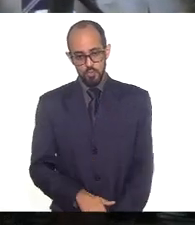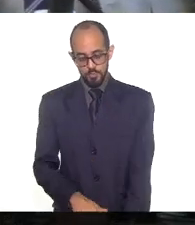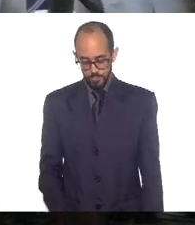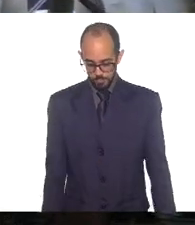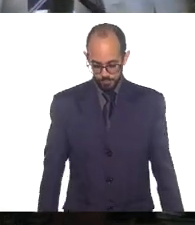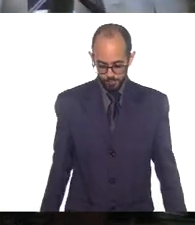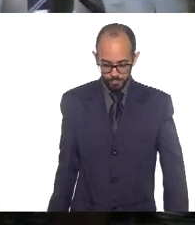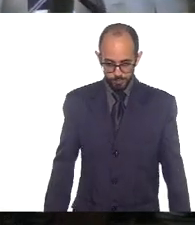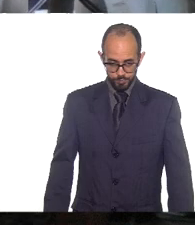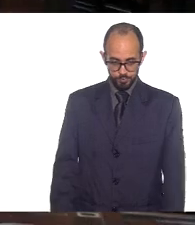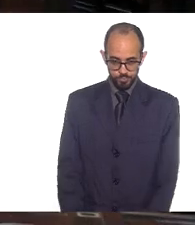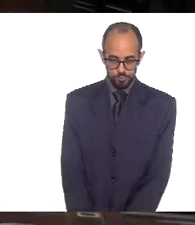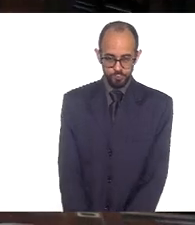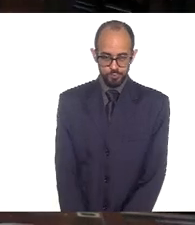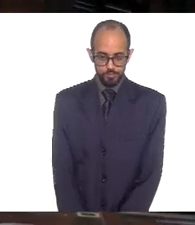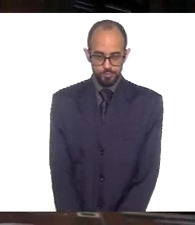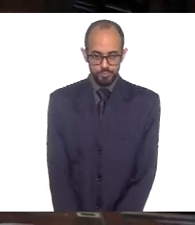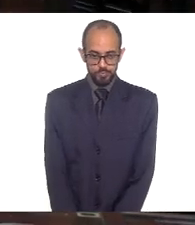Ah